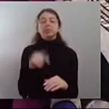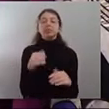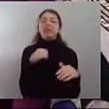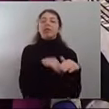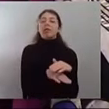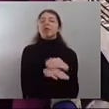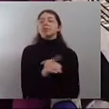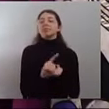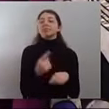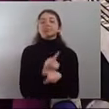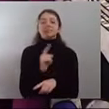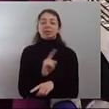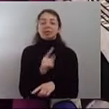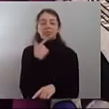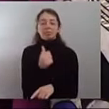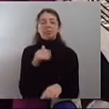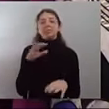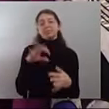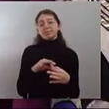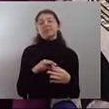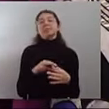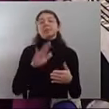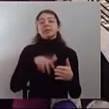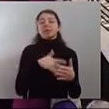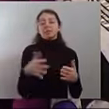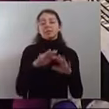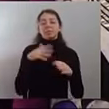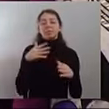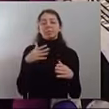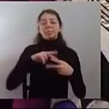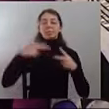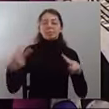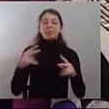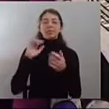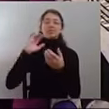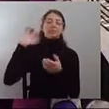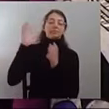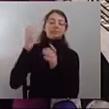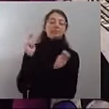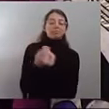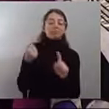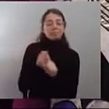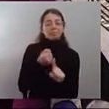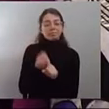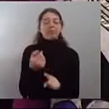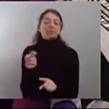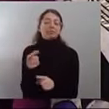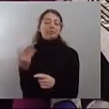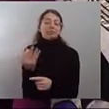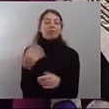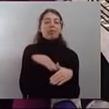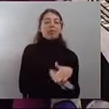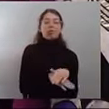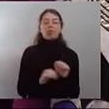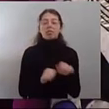Executivo, como tentaram fazer com o Plano Municipal de Adaptação às Alterações Climáticas. É urgente haver um sistema de aviso e alerta de proteção civil ao nível